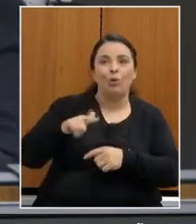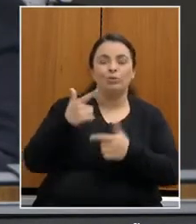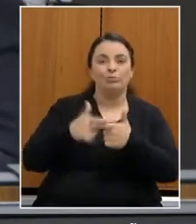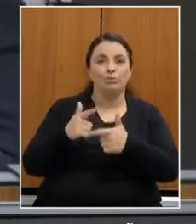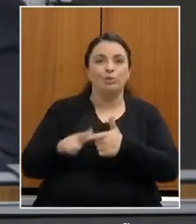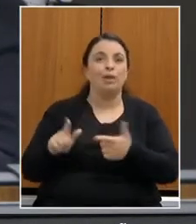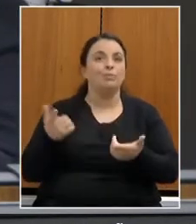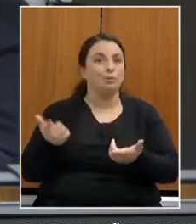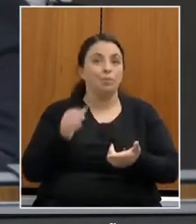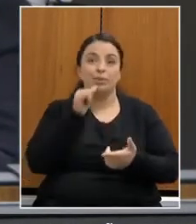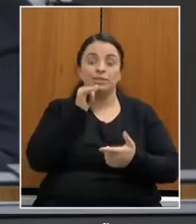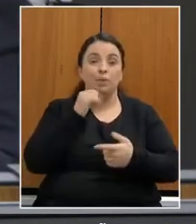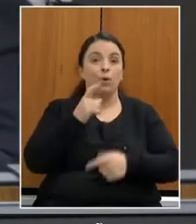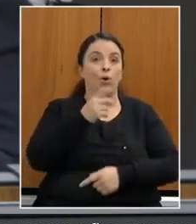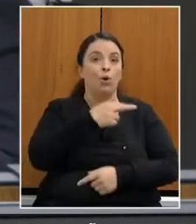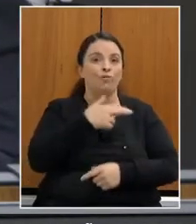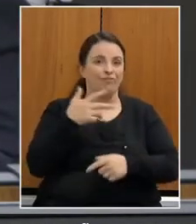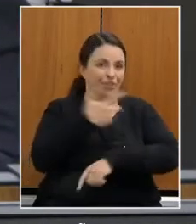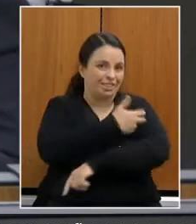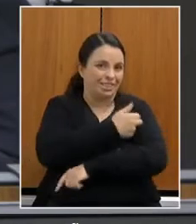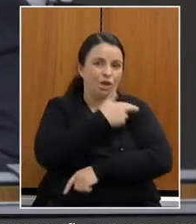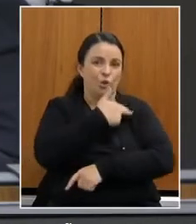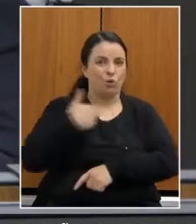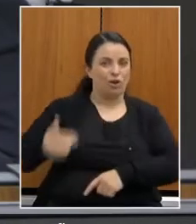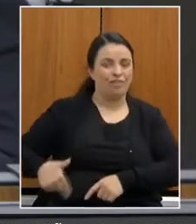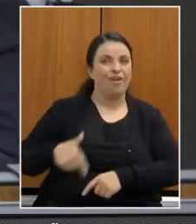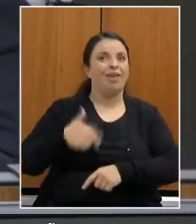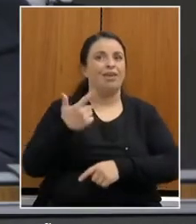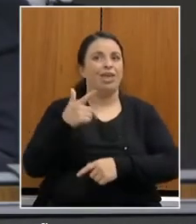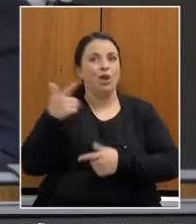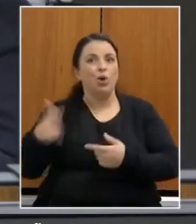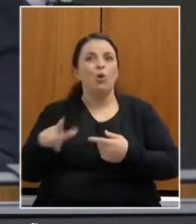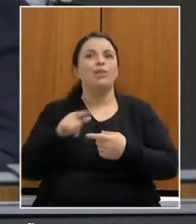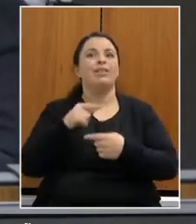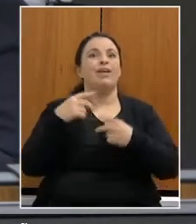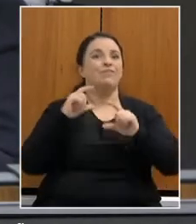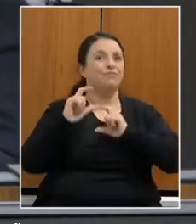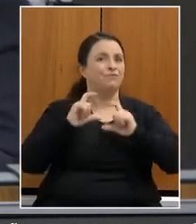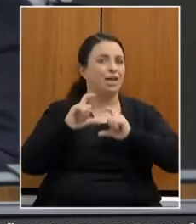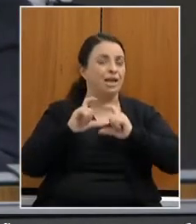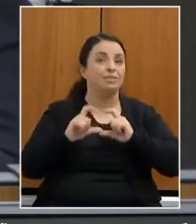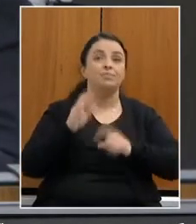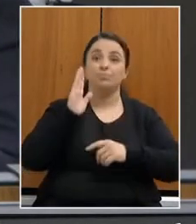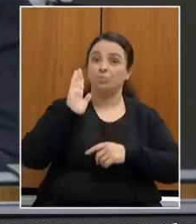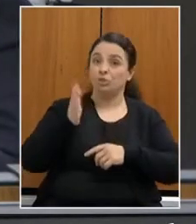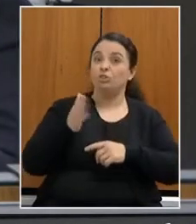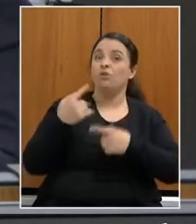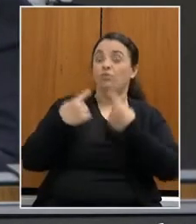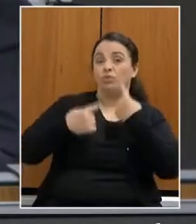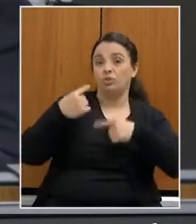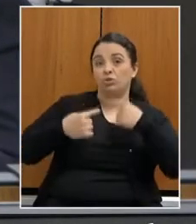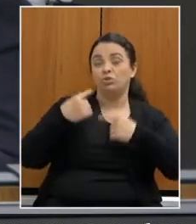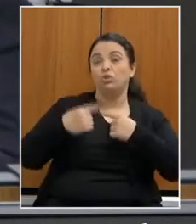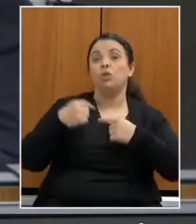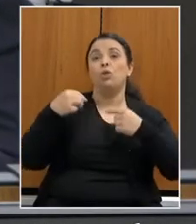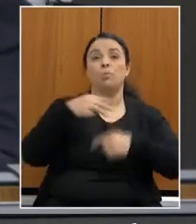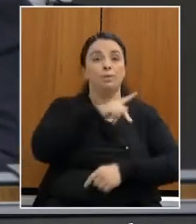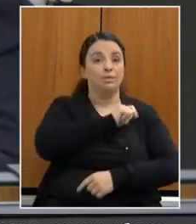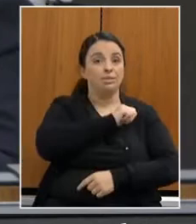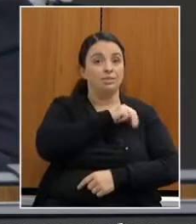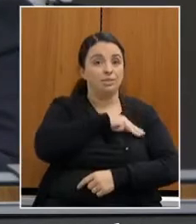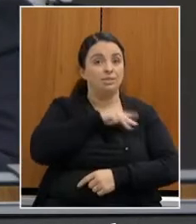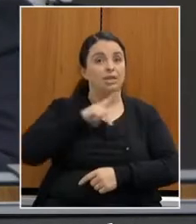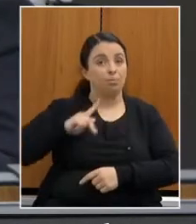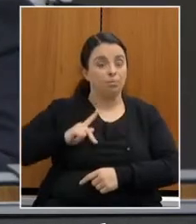Pfizer e foi discutido no COIS e junto com o Ministério Público e COSEMES as lactantes até seis meses para